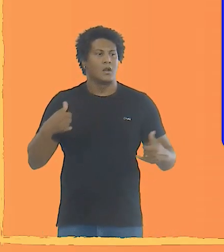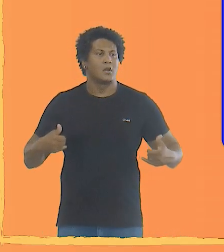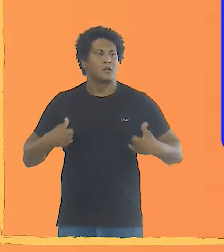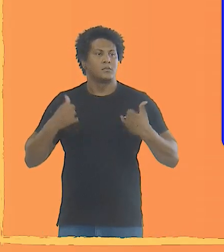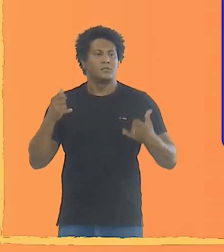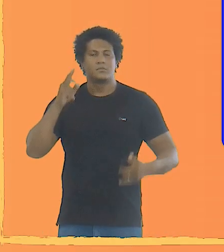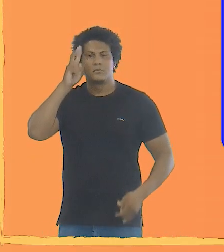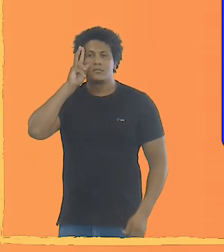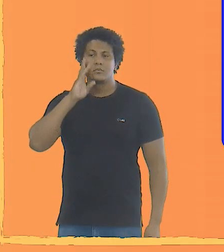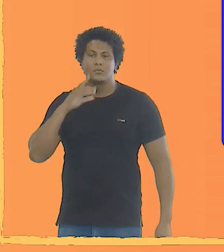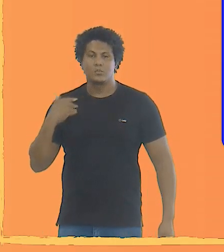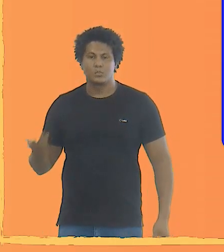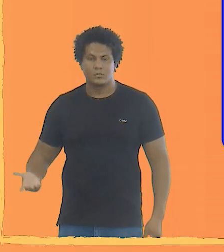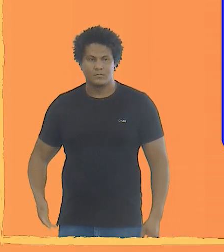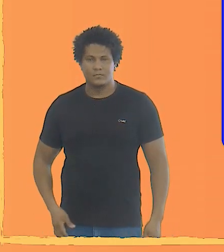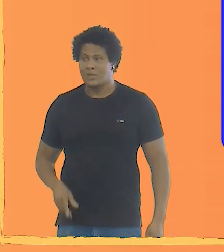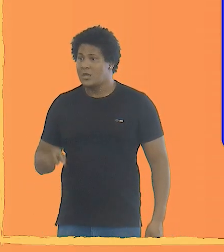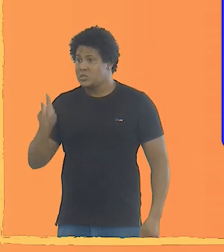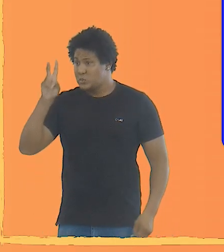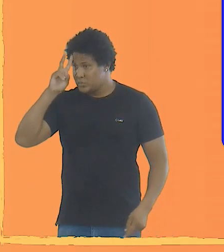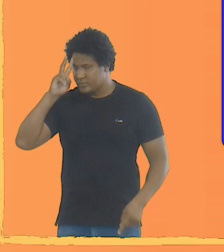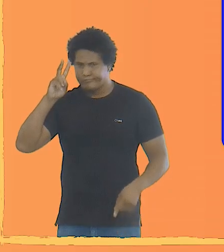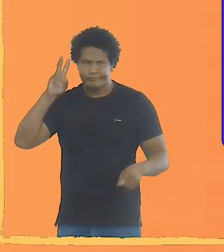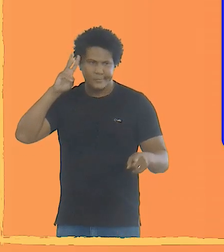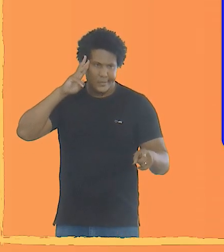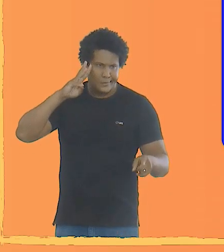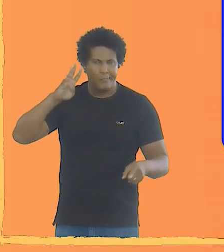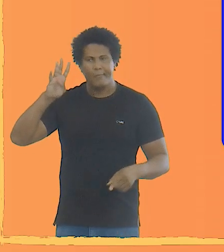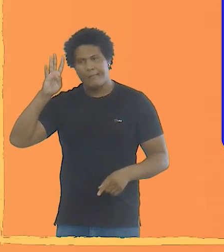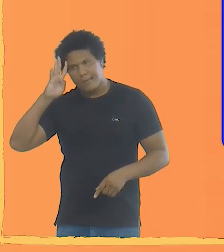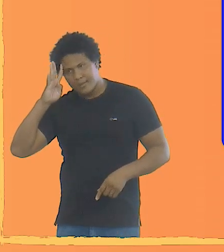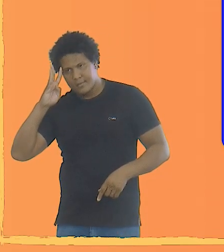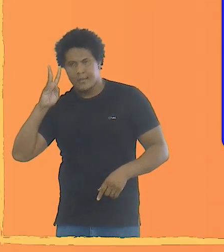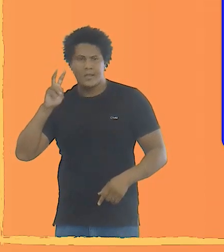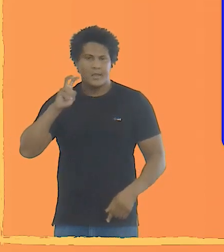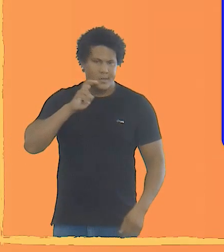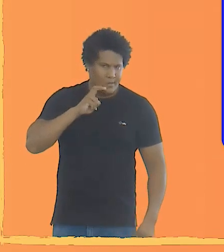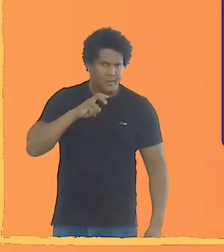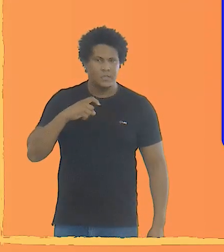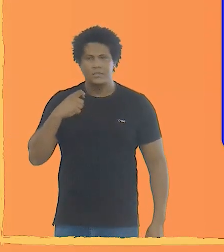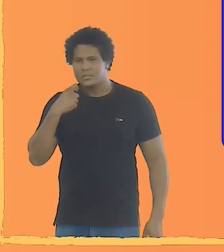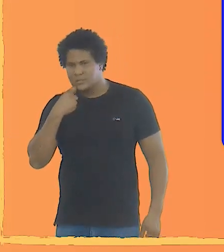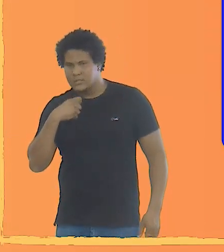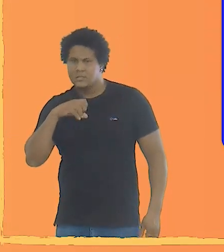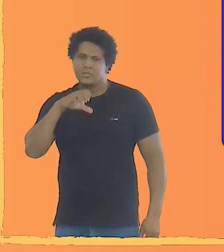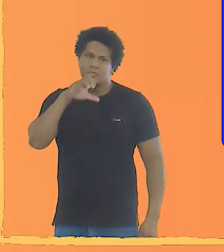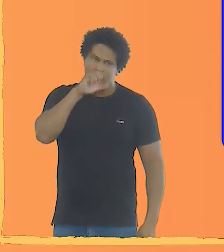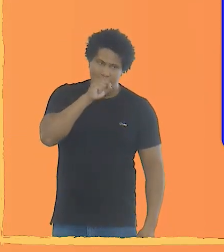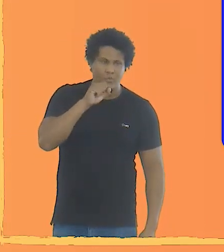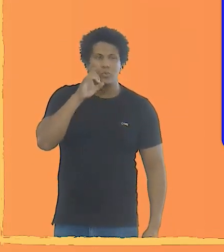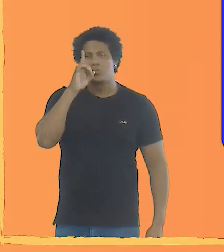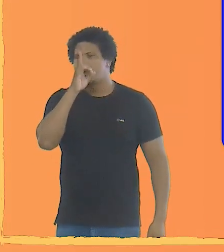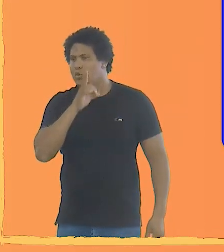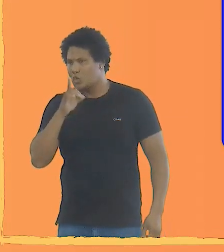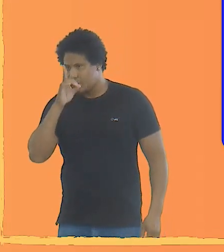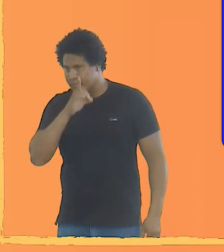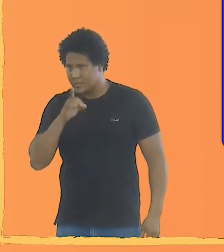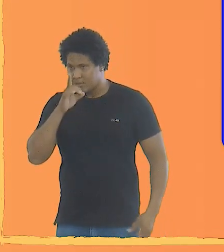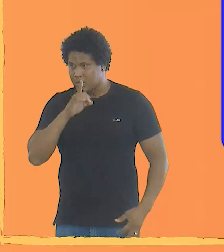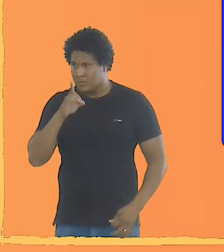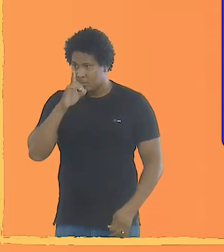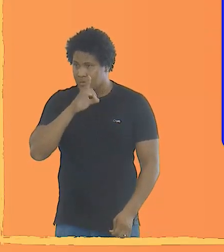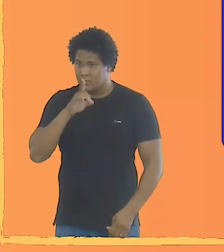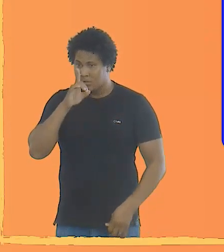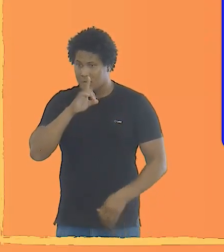assim, ó: segunda. Aí a outra: terça, quarta, quinta, sexta, sábado, domingo. Quando eu chegar na